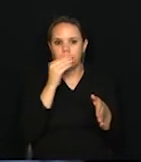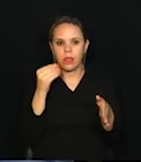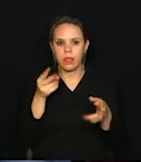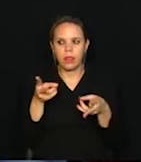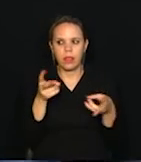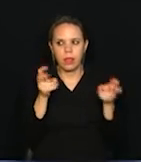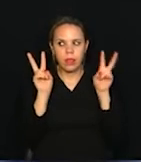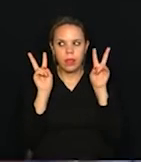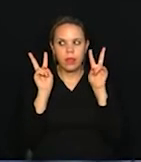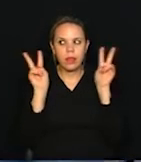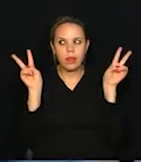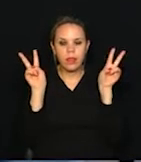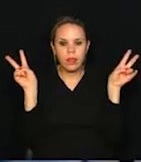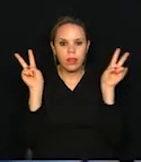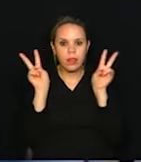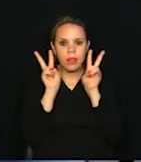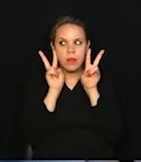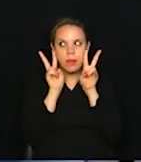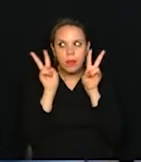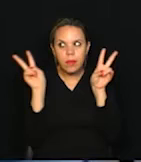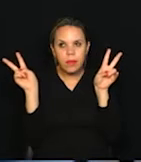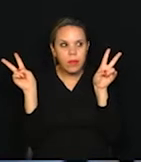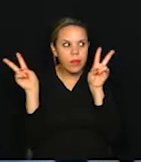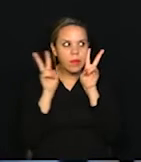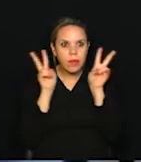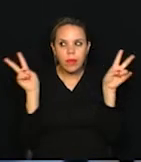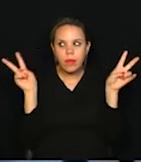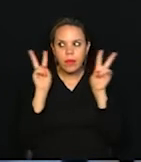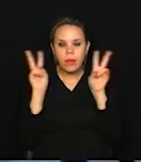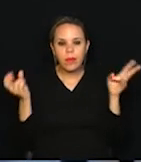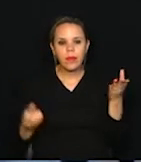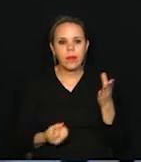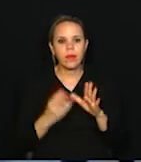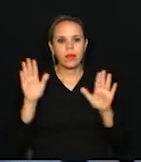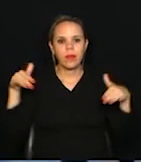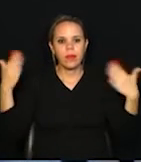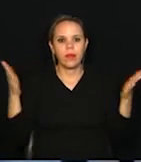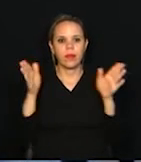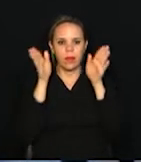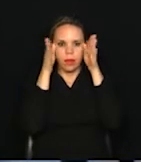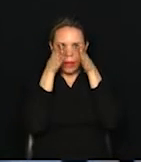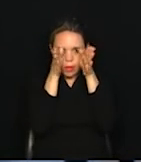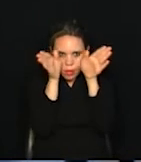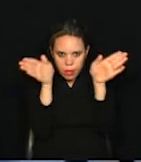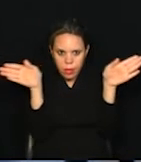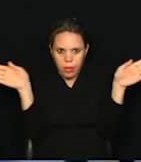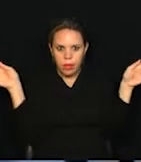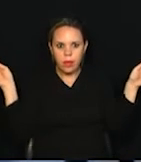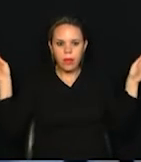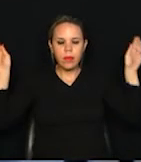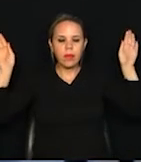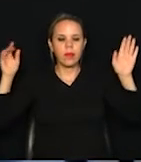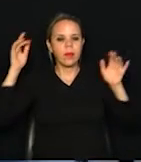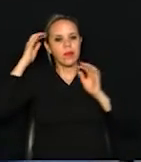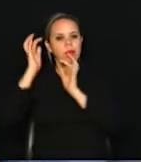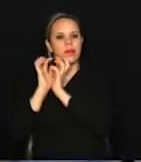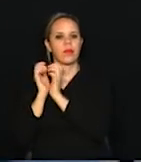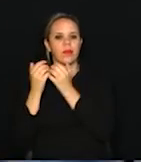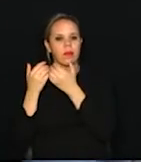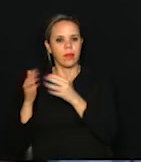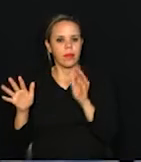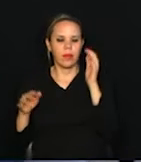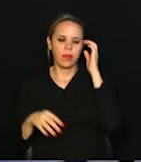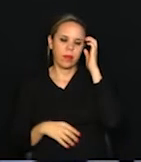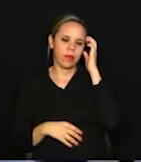passa a ter percepção do que está acontecendo fora do seu campo de visão, que o cérebro fica mais